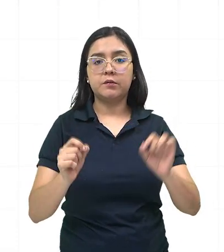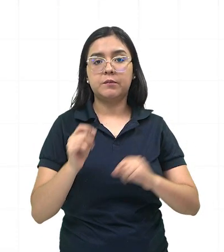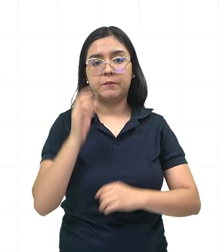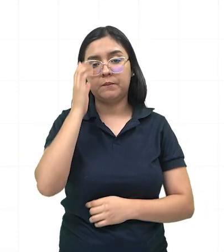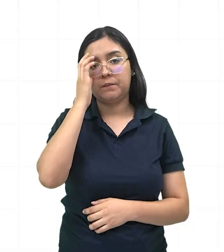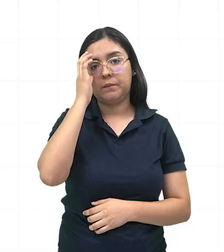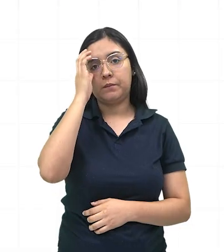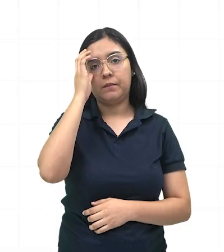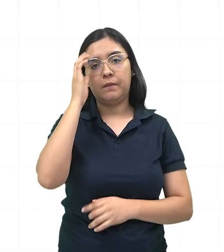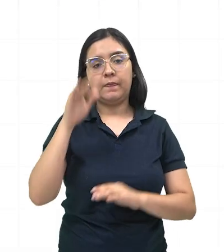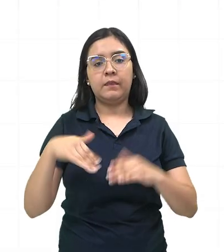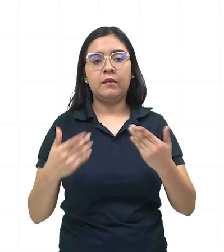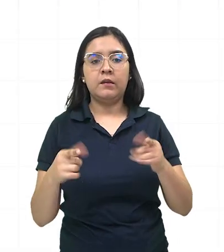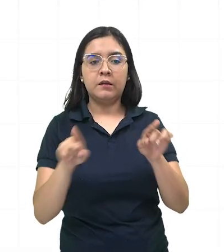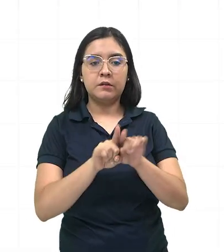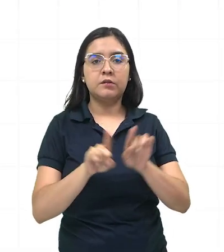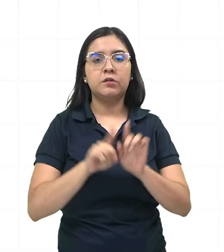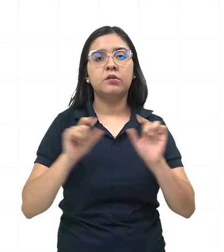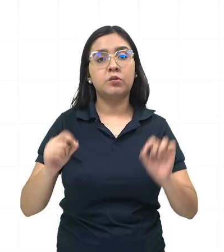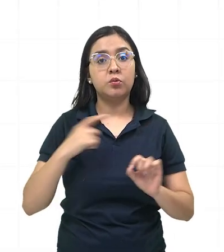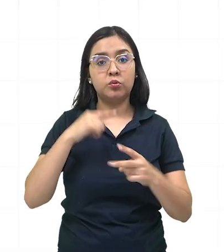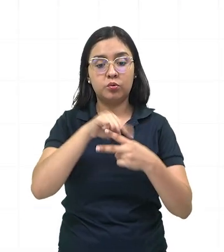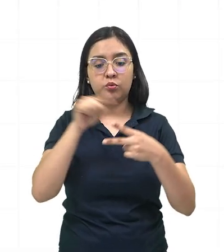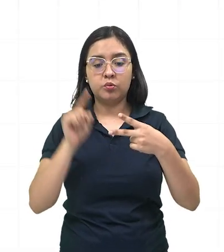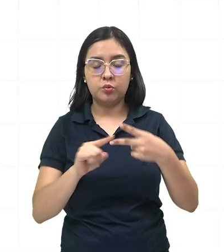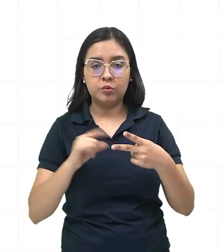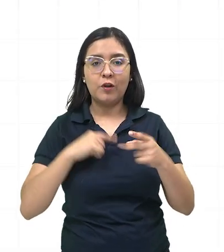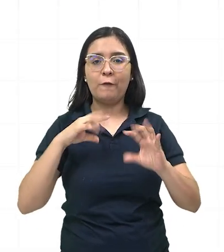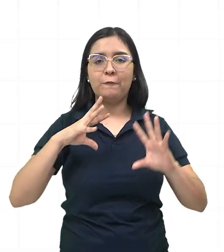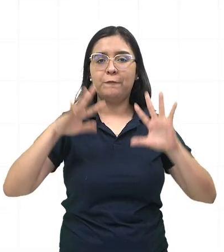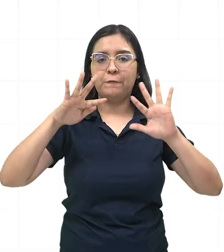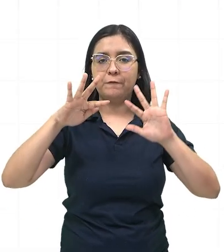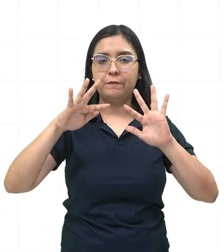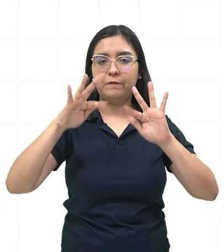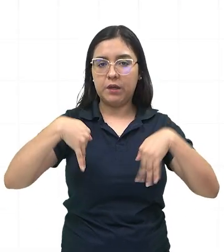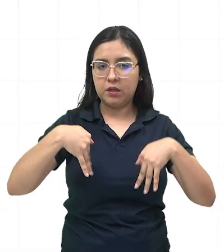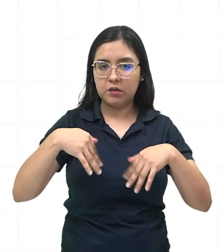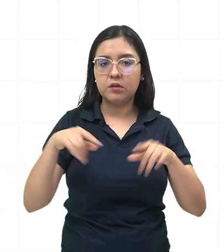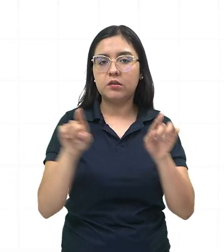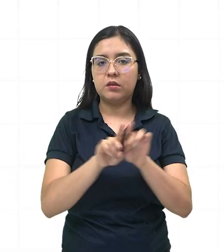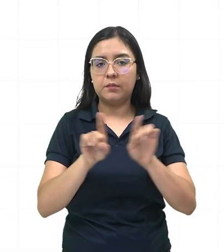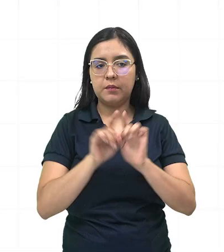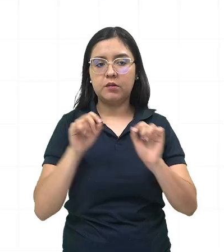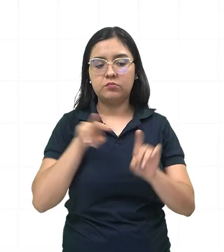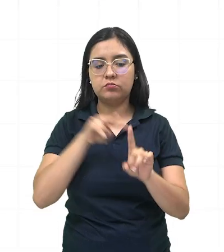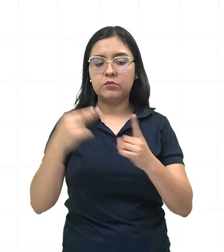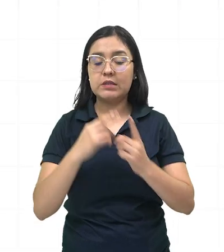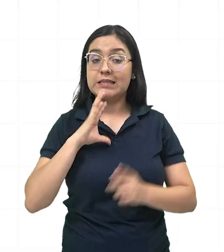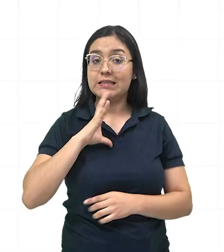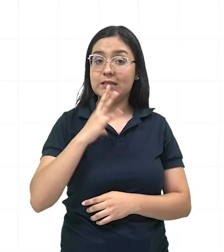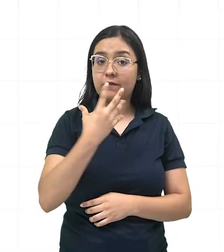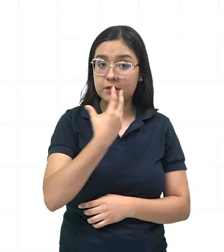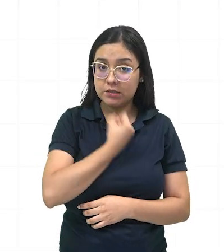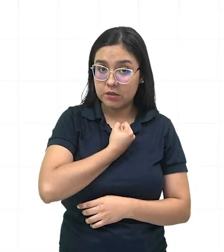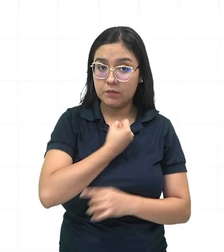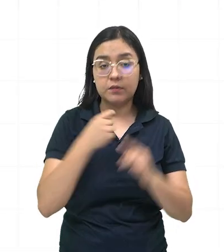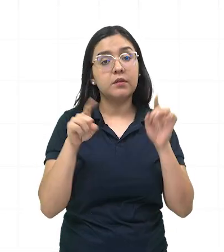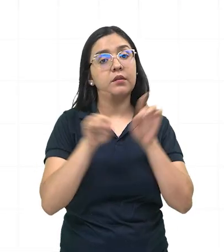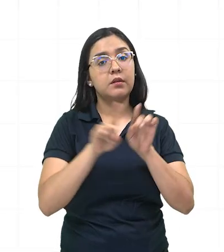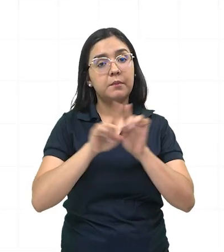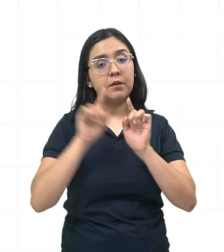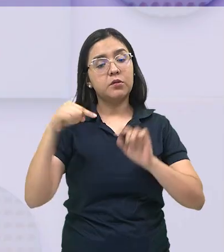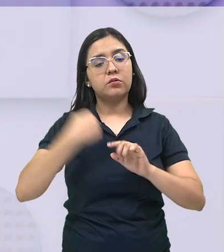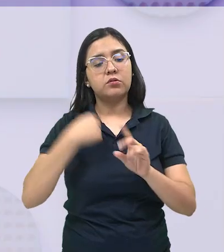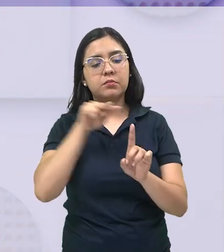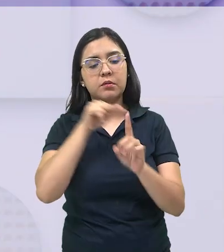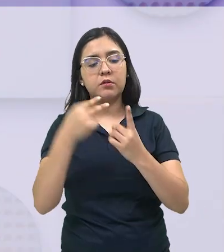Eu não falei sobre a questão da soteriologia, da escatologia, ou seja, nossa visão sobre salvação e, ao mesmo tempo, a